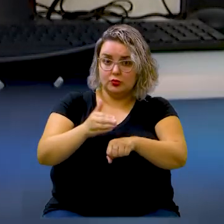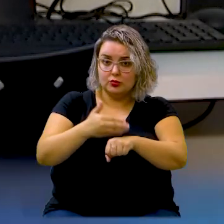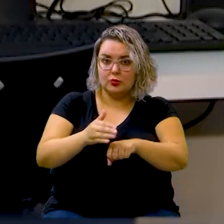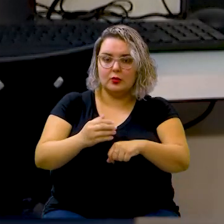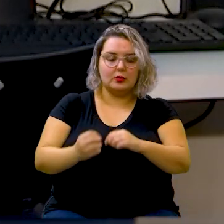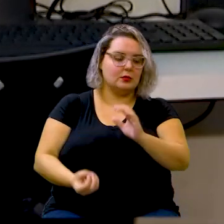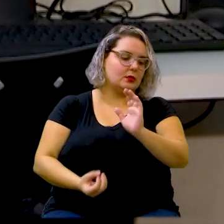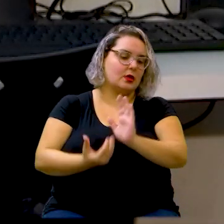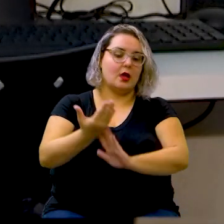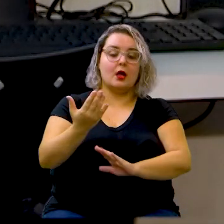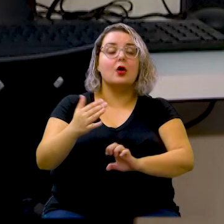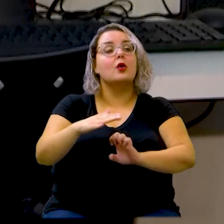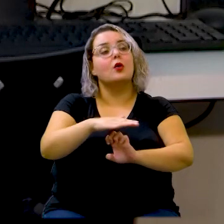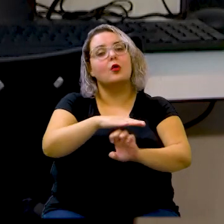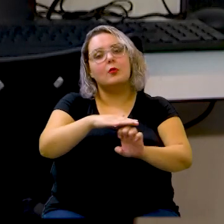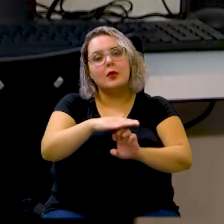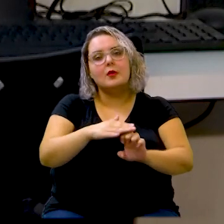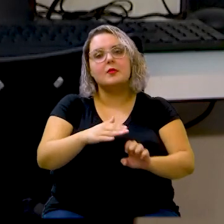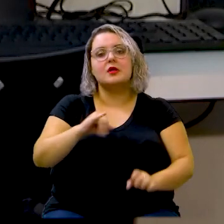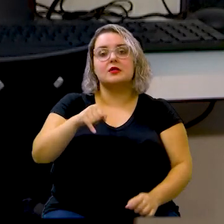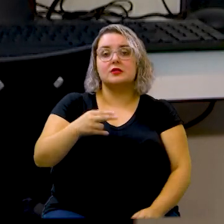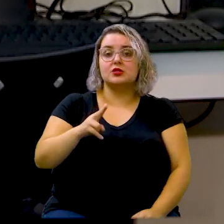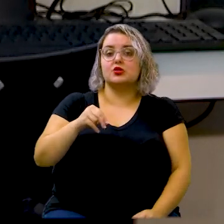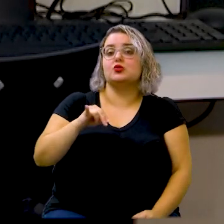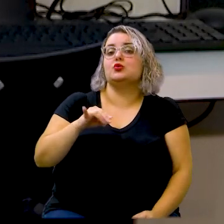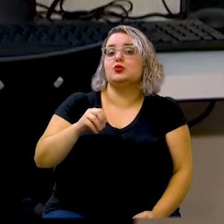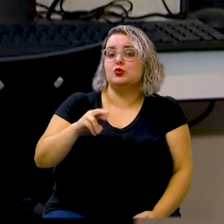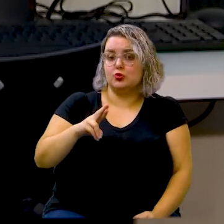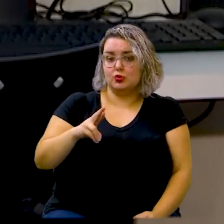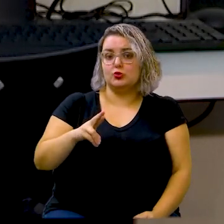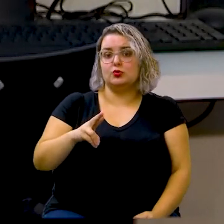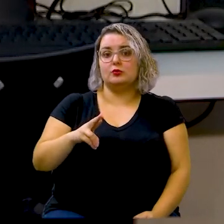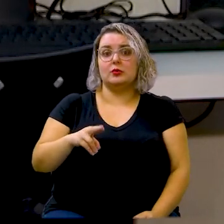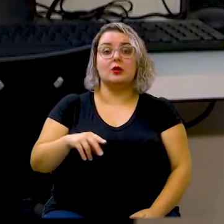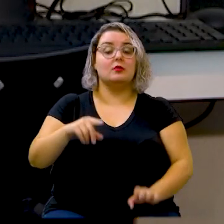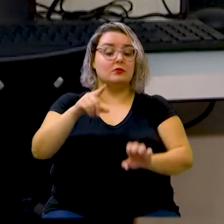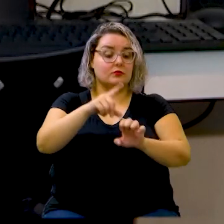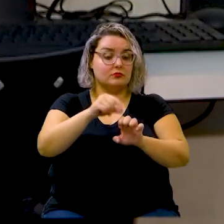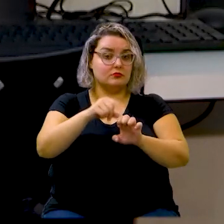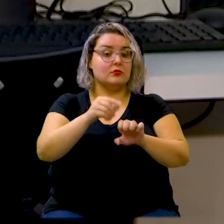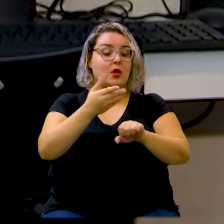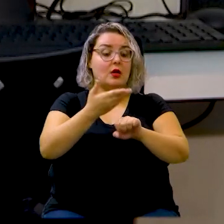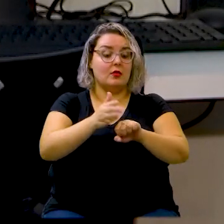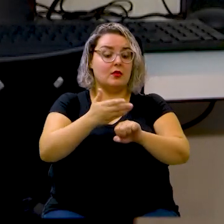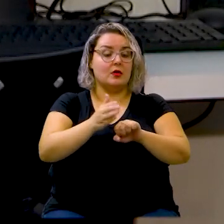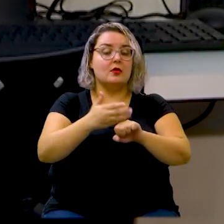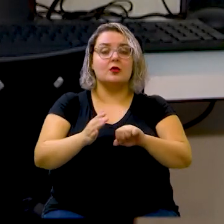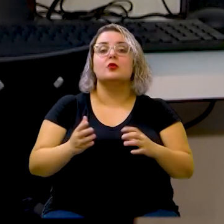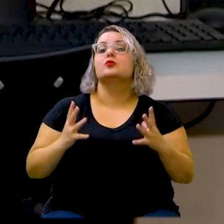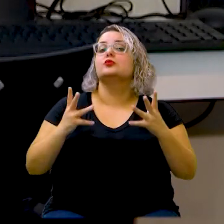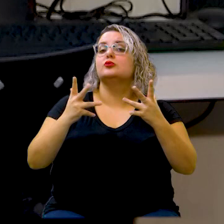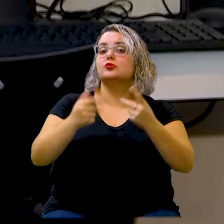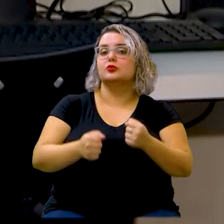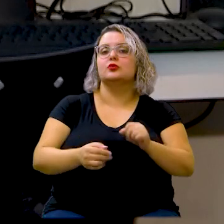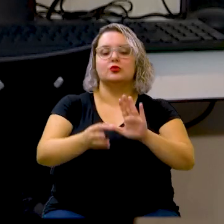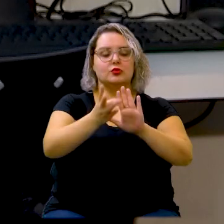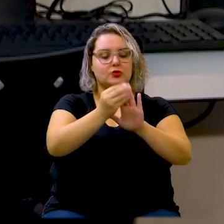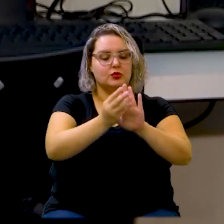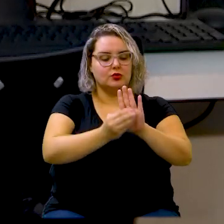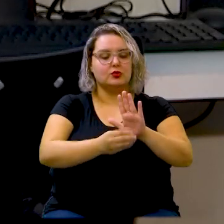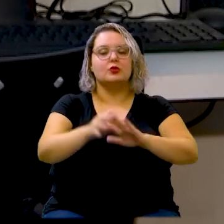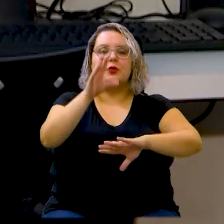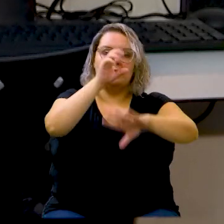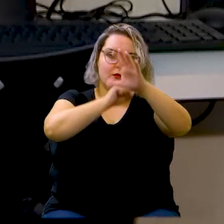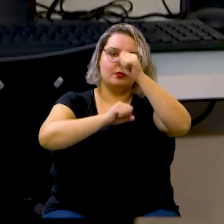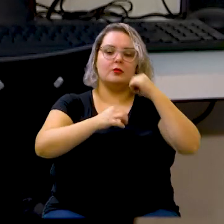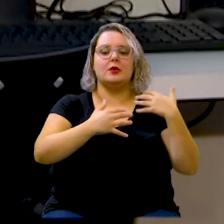eles montam uma empresa júnior, esse jovem ele vai aprendendo e vai praticando todos esses conteúdos que ele foi